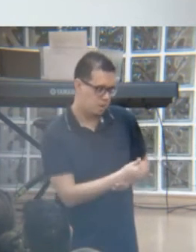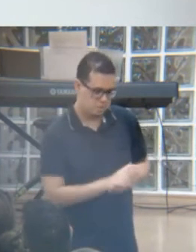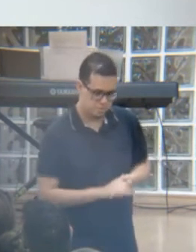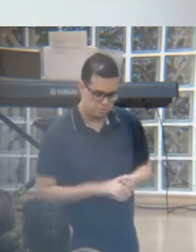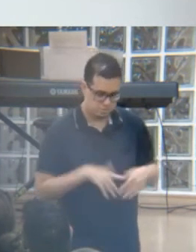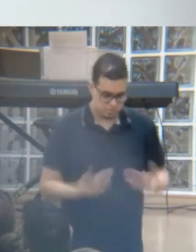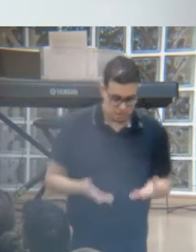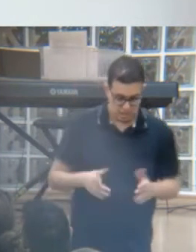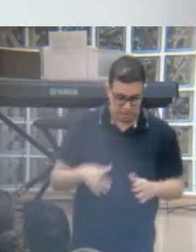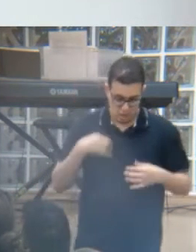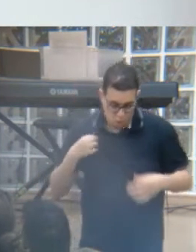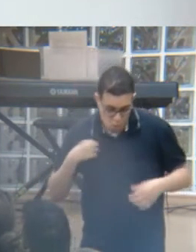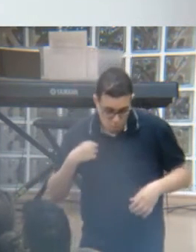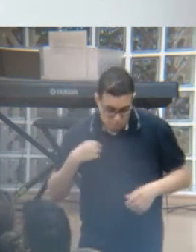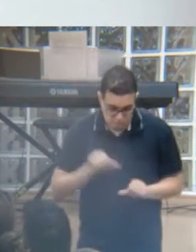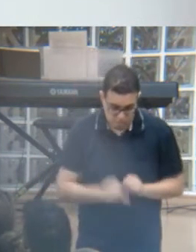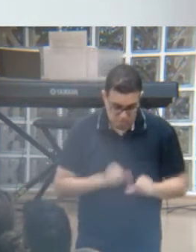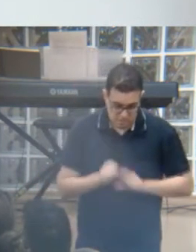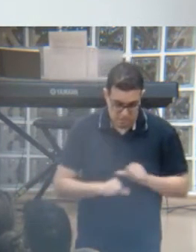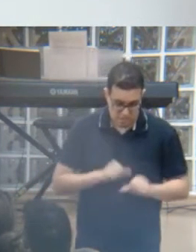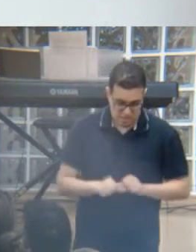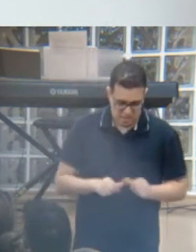amarelando, não tem o mesmo cheirinho.